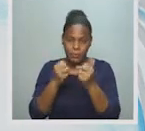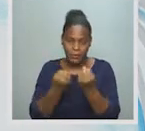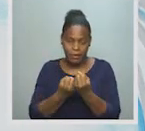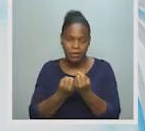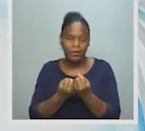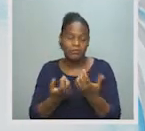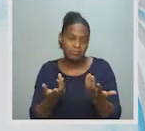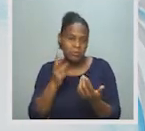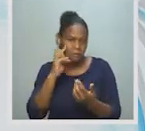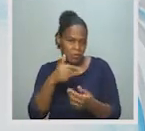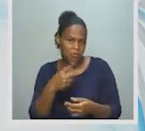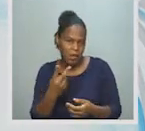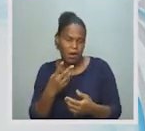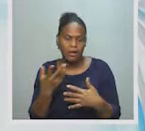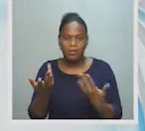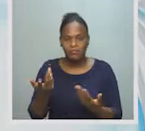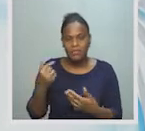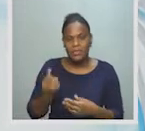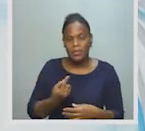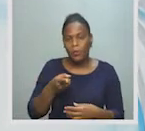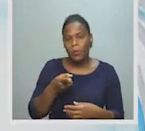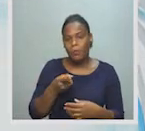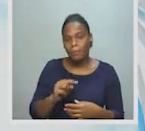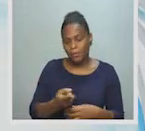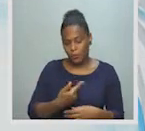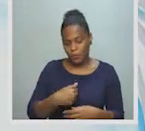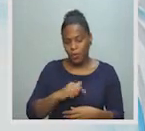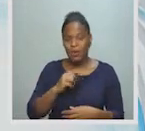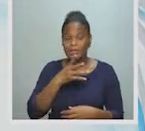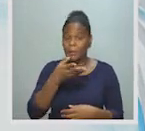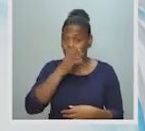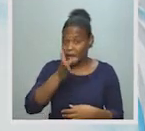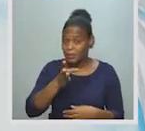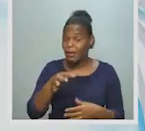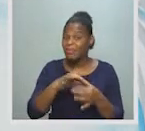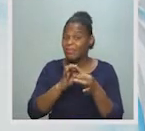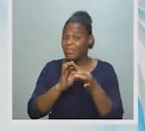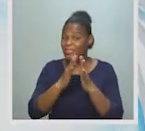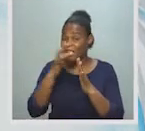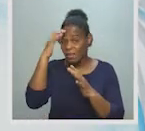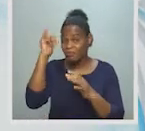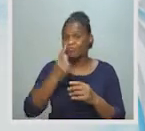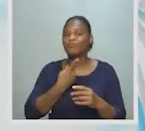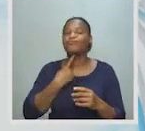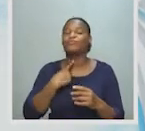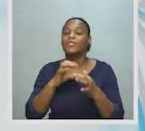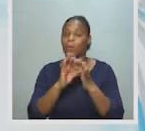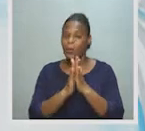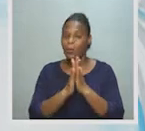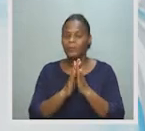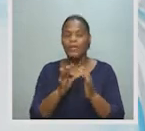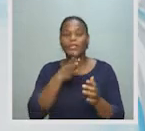na comunicação social, são consideradas por nós práticas fundamentalistas.